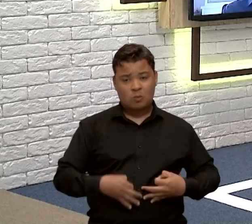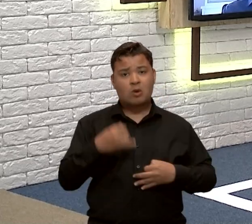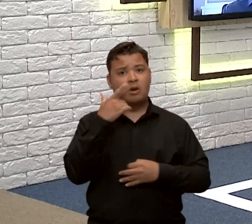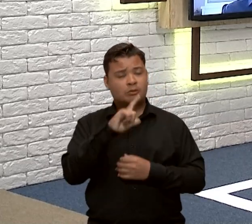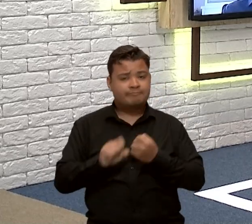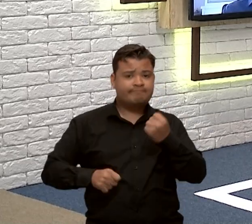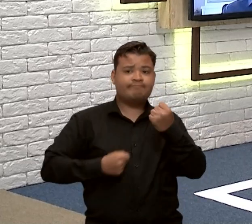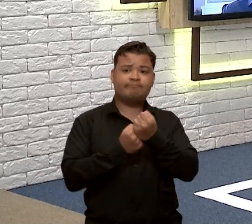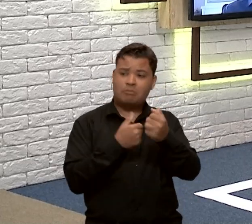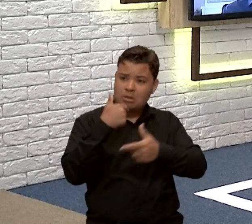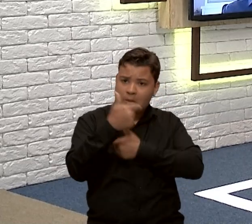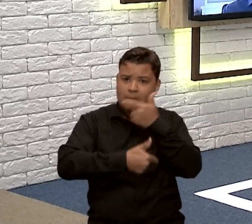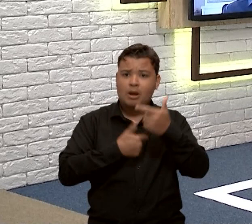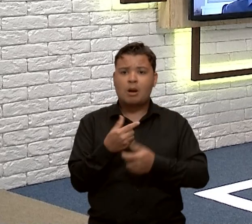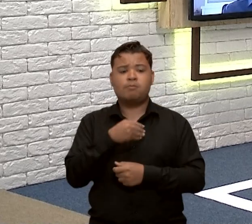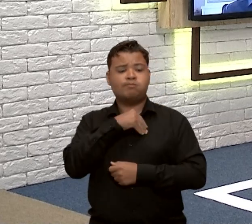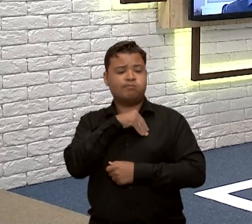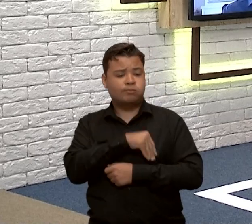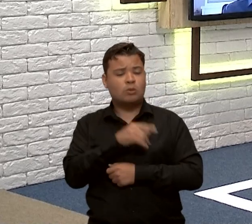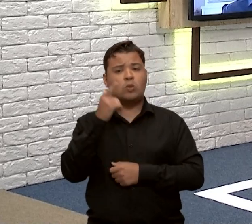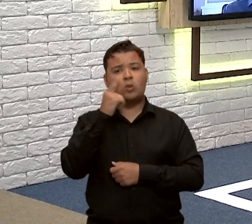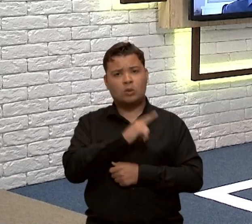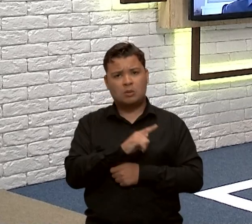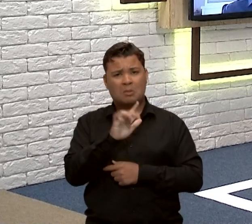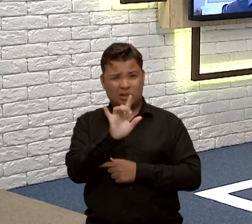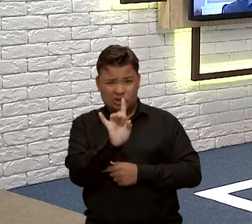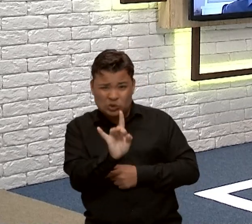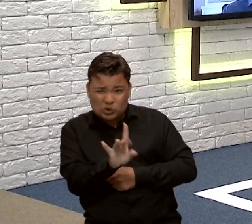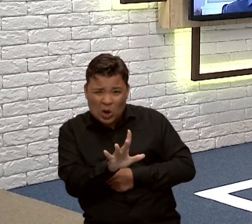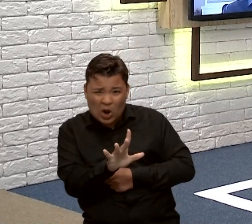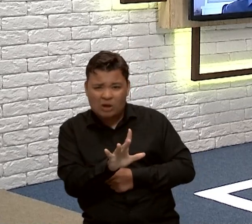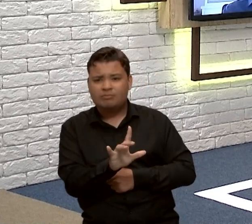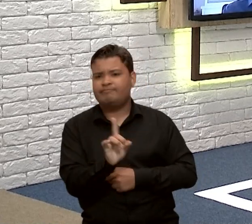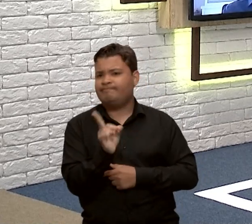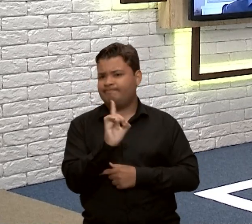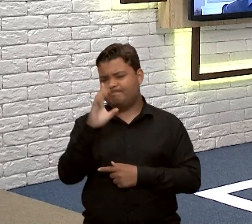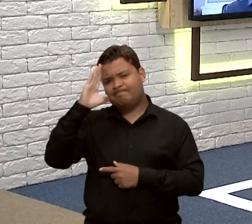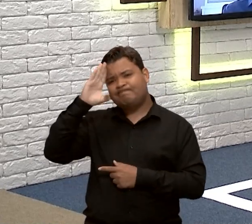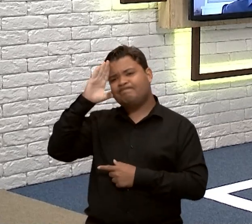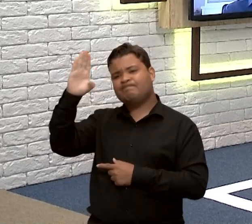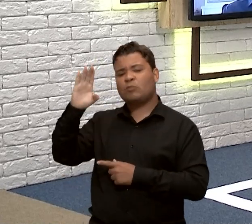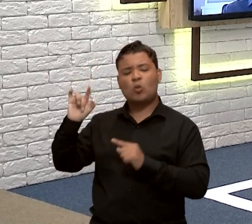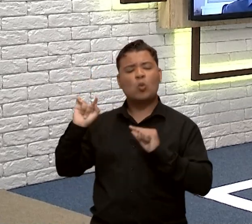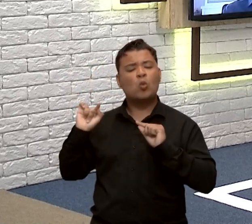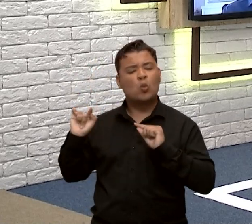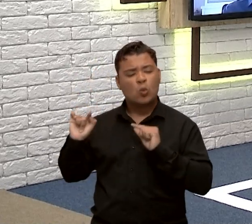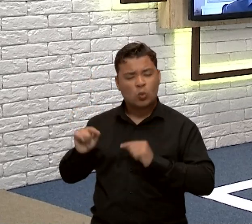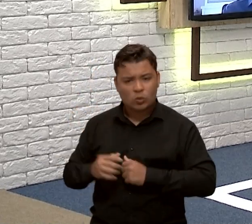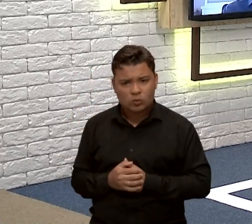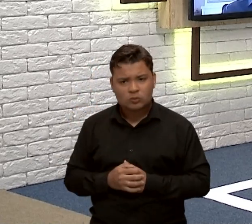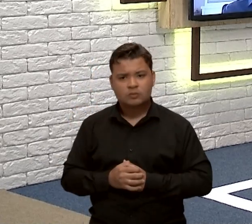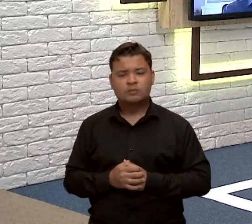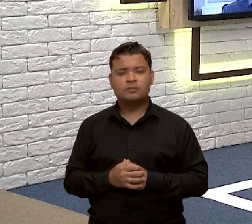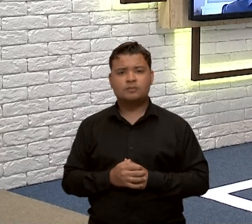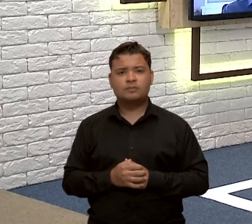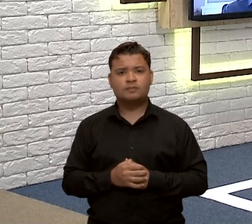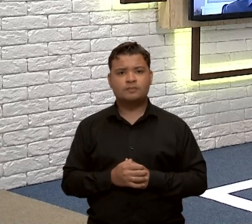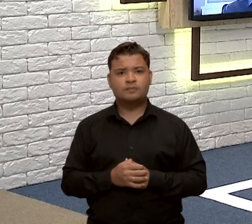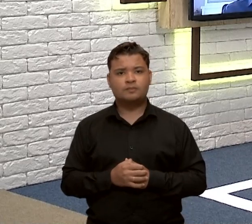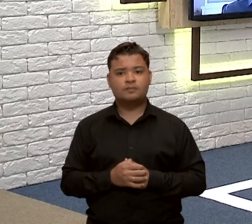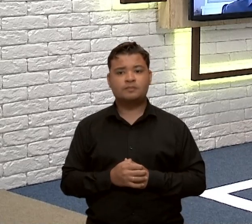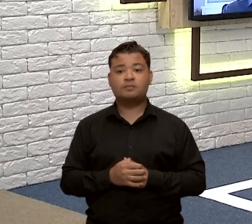trabalho e renda, mas esse não é o principal. O principal é o fortalecimento da